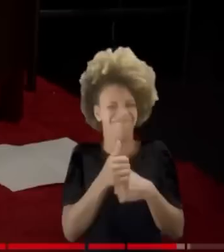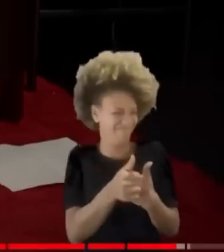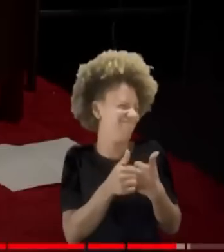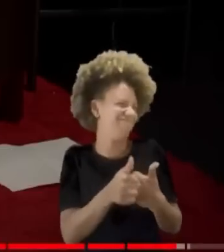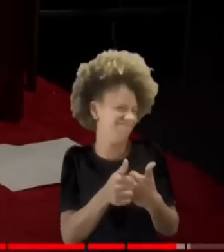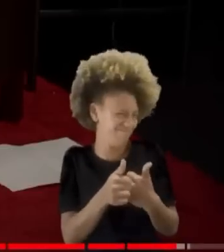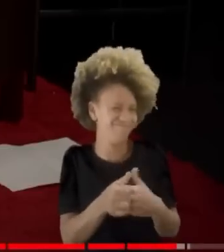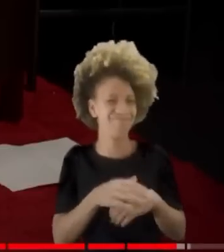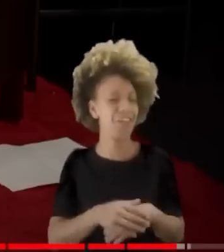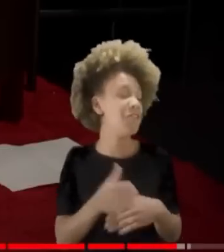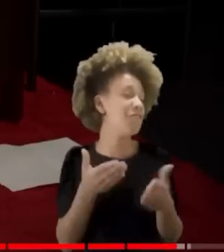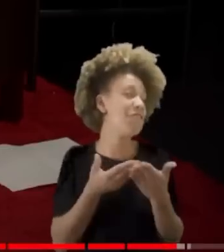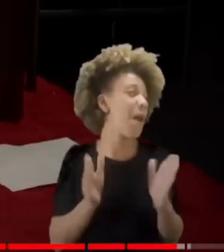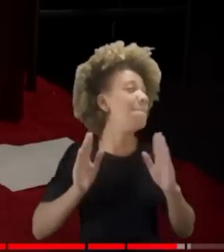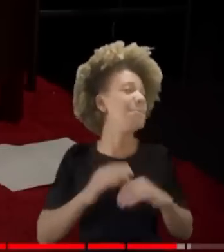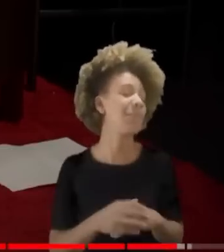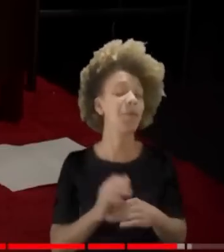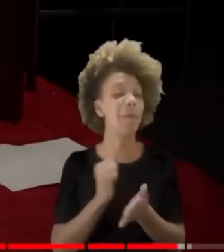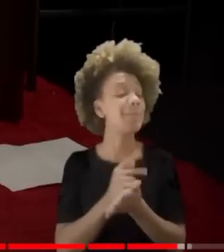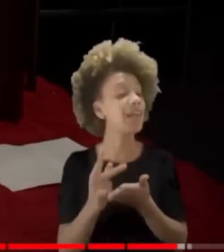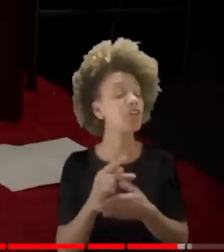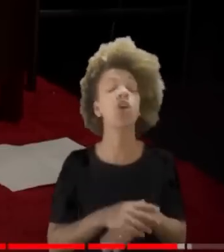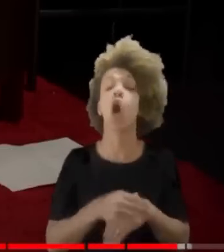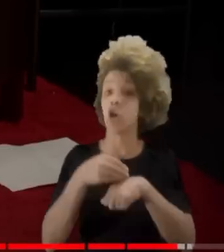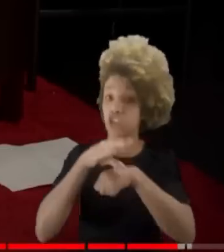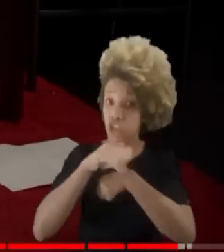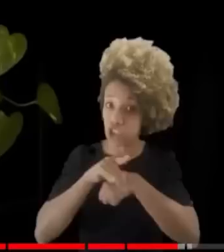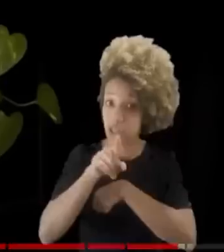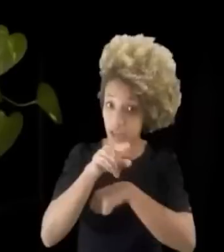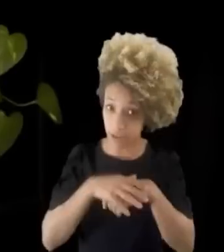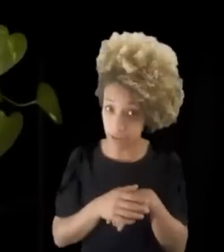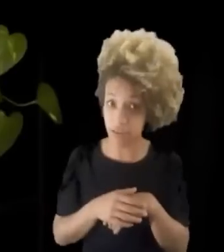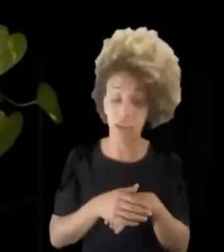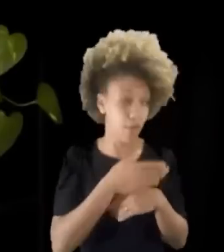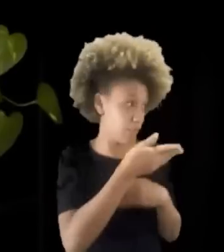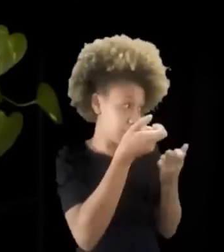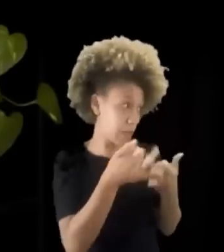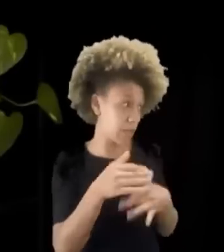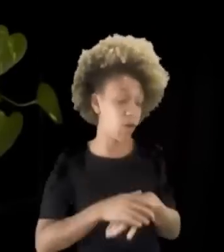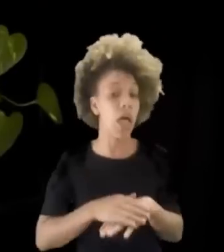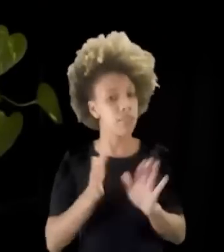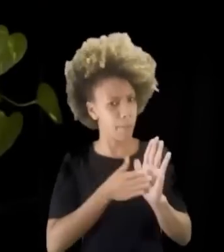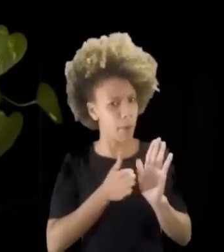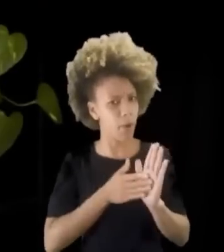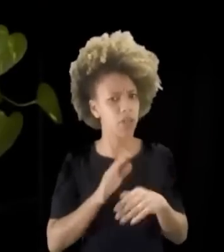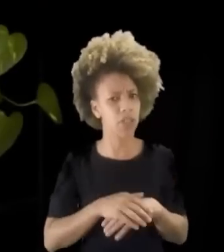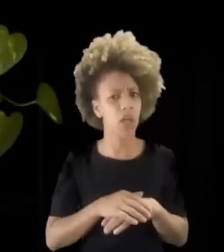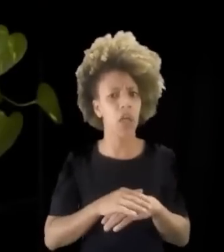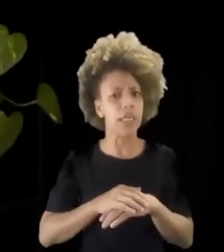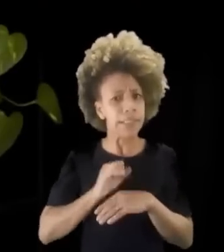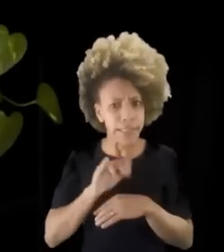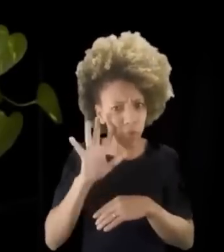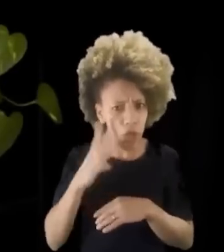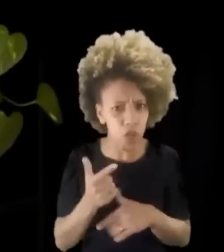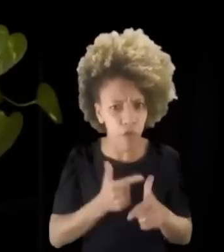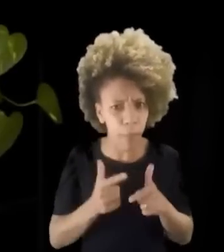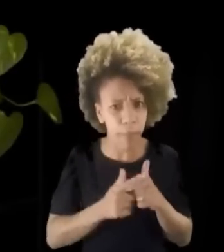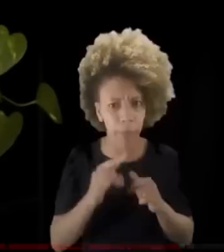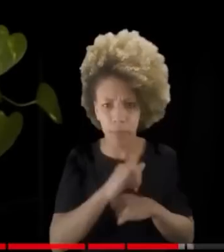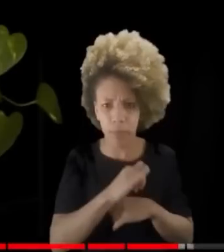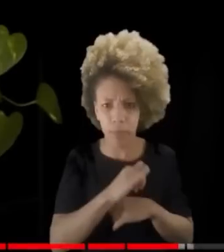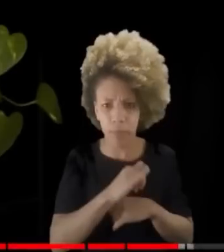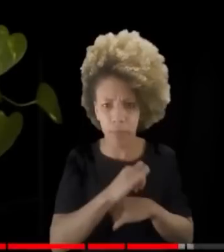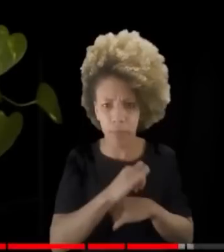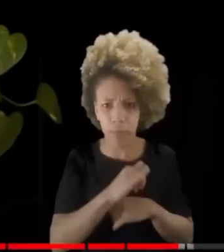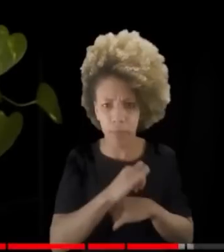Esse é um programa e a gente vai abrir uma um aplicativo aliás uma dica aí ó já que ele falou aqui uma coisa que deu de ideia enquanto não resolve o